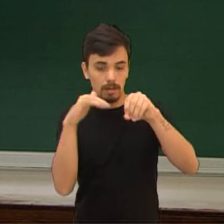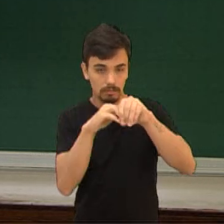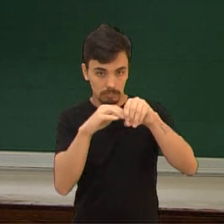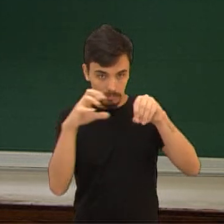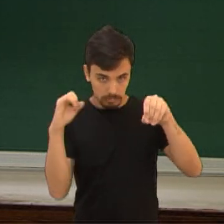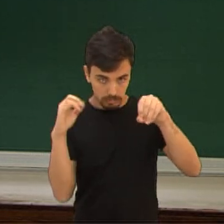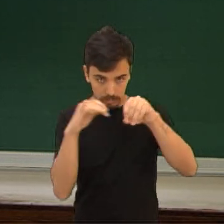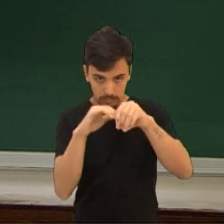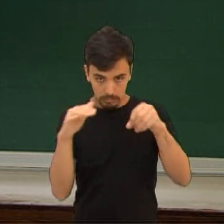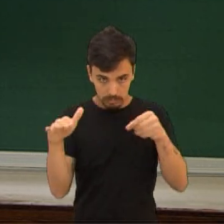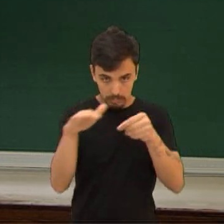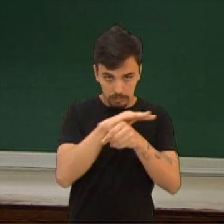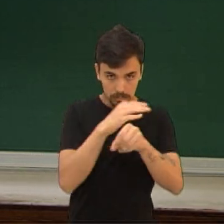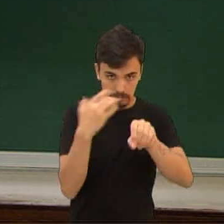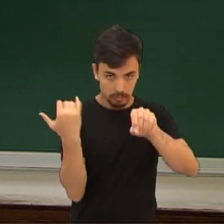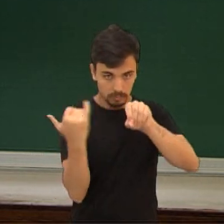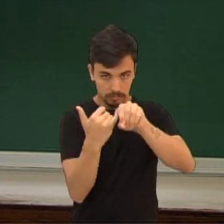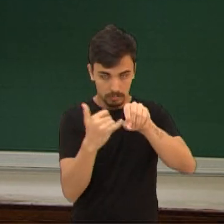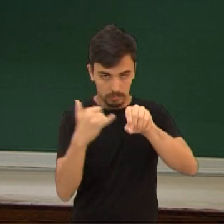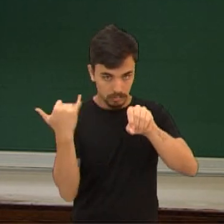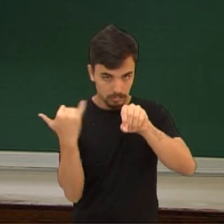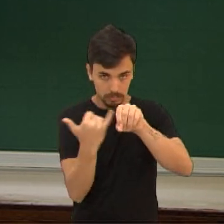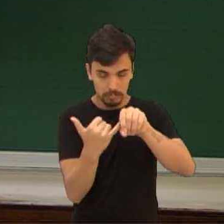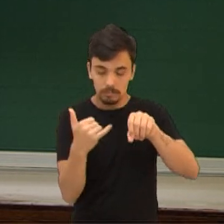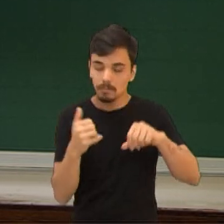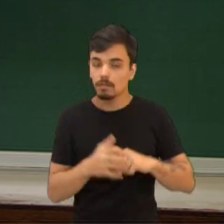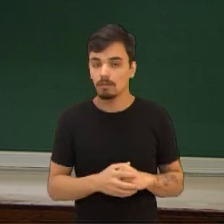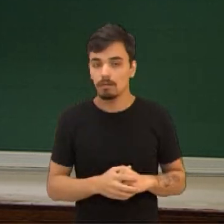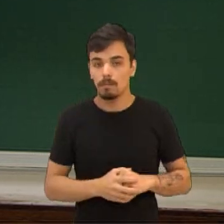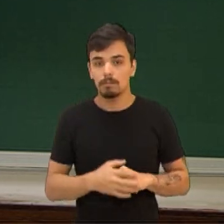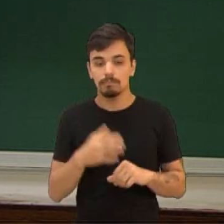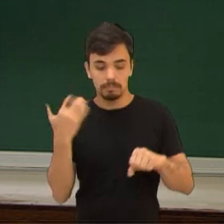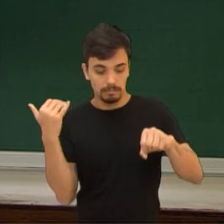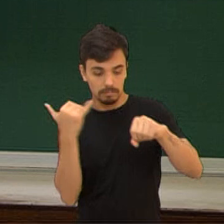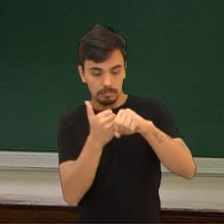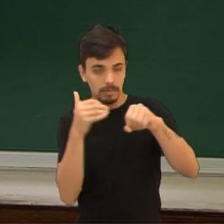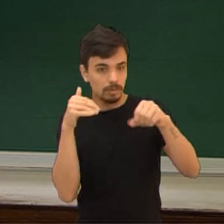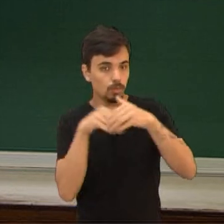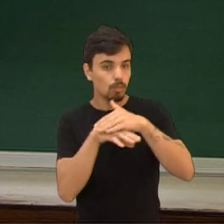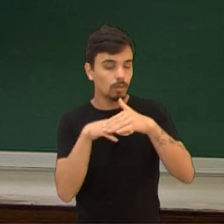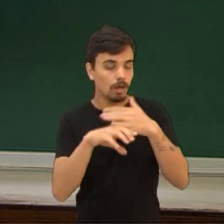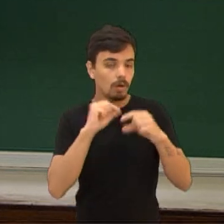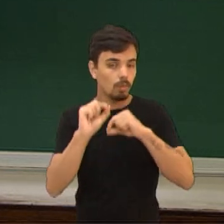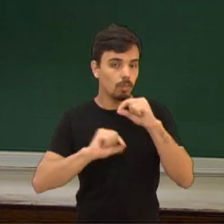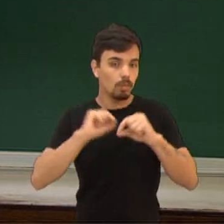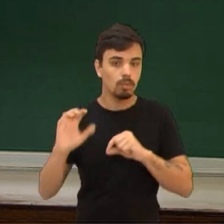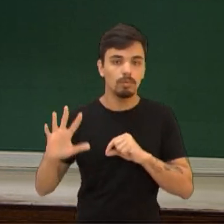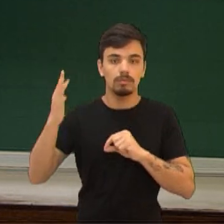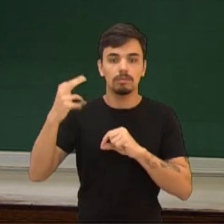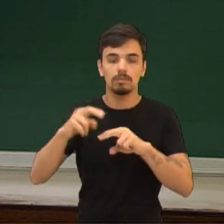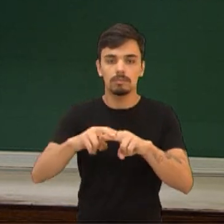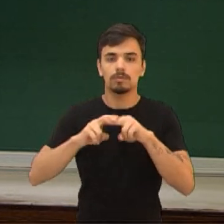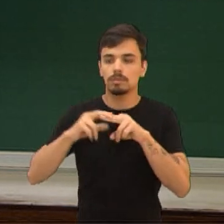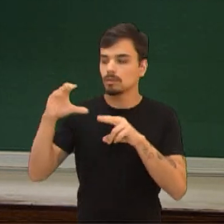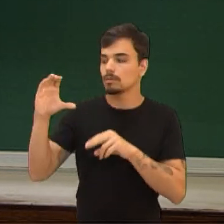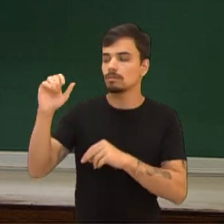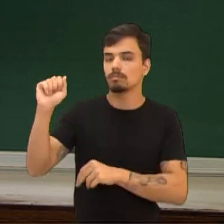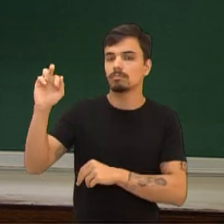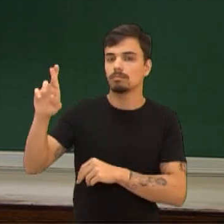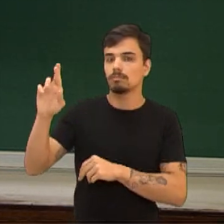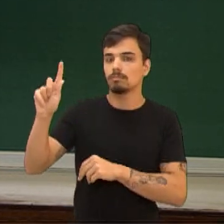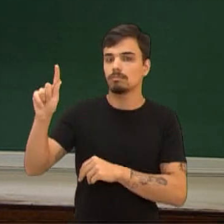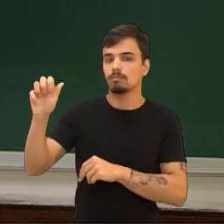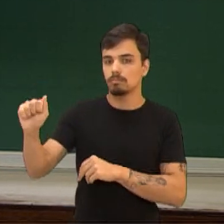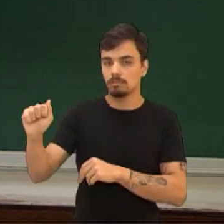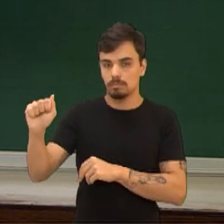tensão elétrica. E essa acumulação de tensão acontece por uma acumulação de carga. A gente pode interpretar como